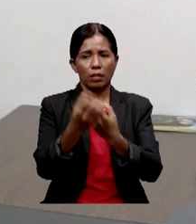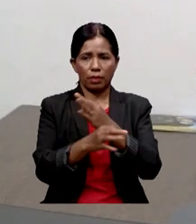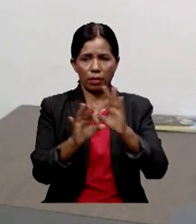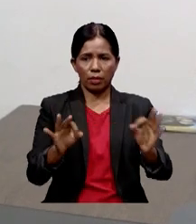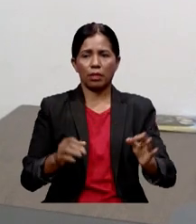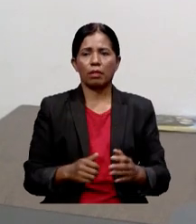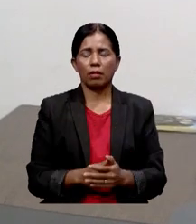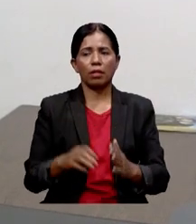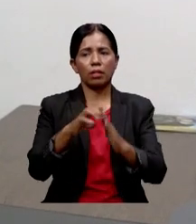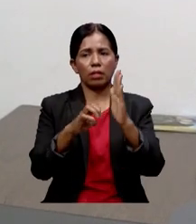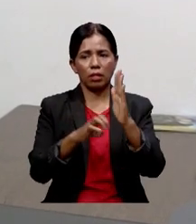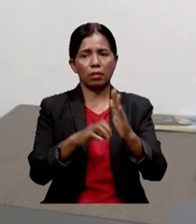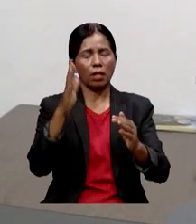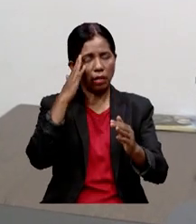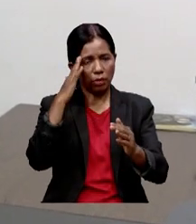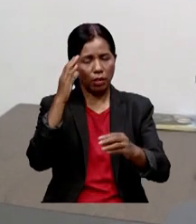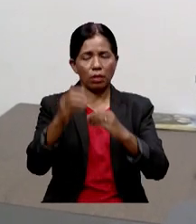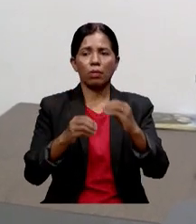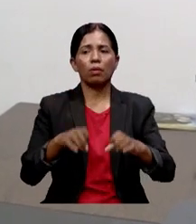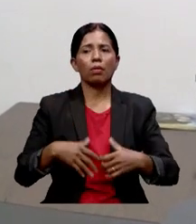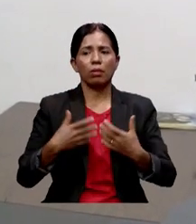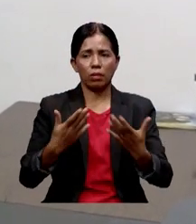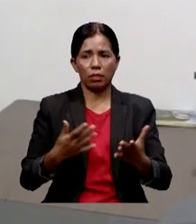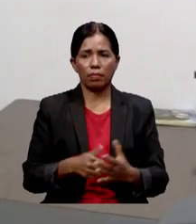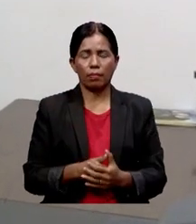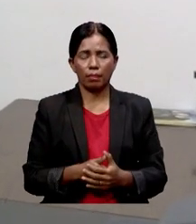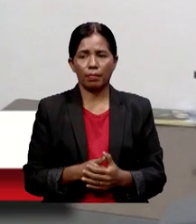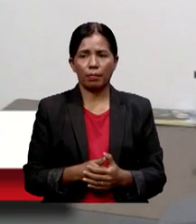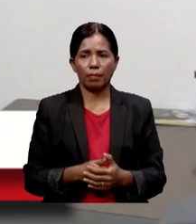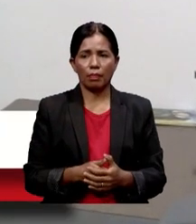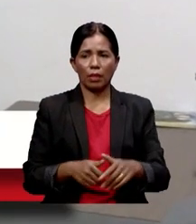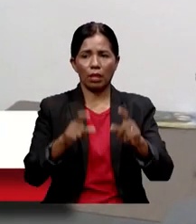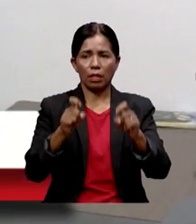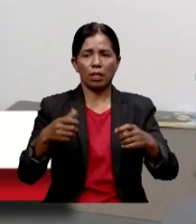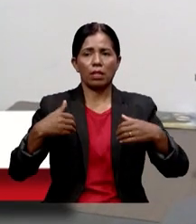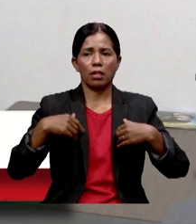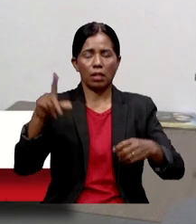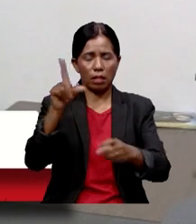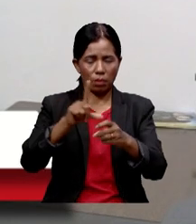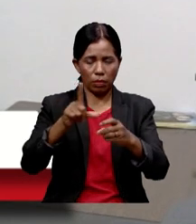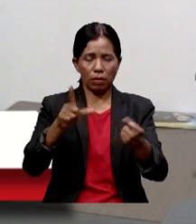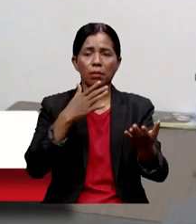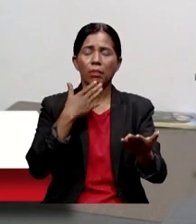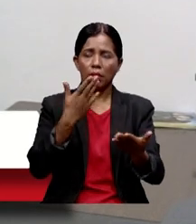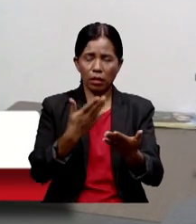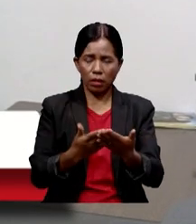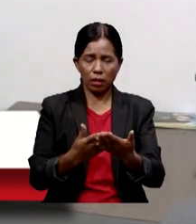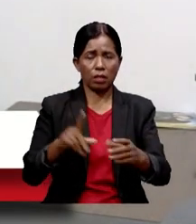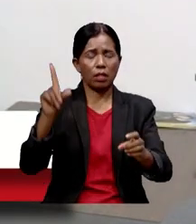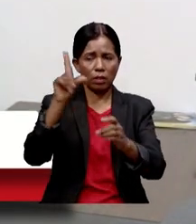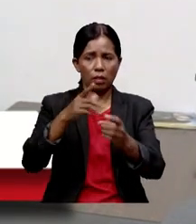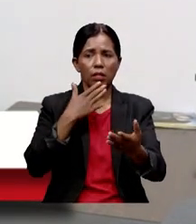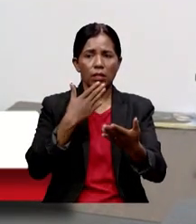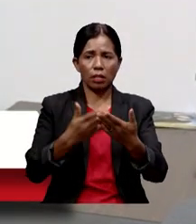Mas está no moço, não é ela, né? O insa tem que ir ao laboratório com qualidade. Ida. Atu toda a qualidade,